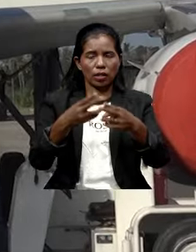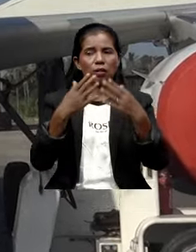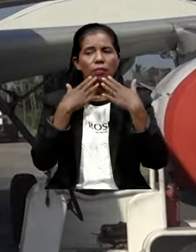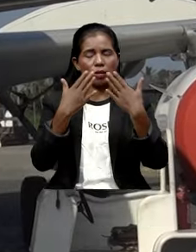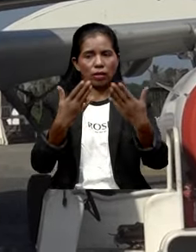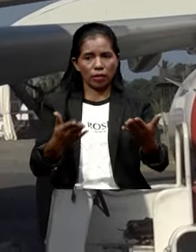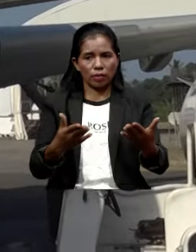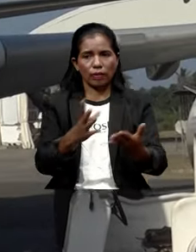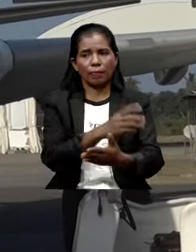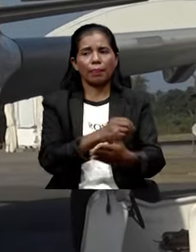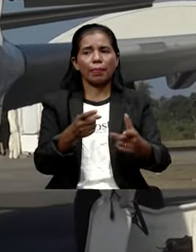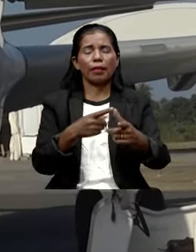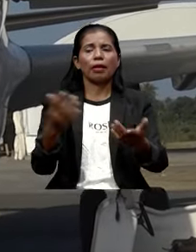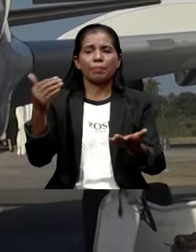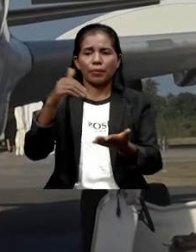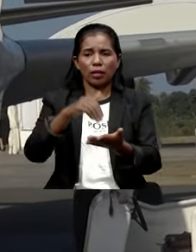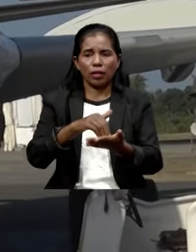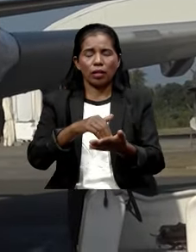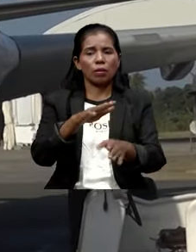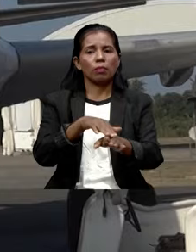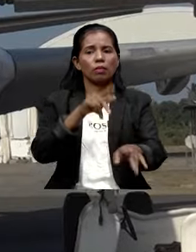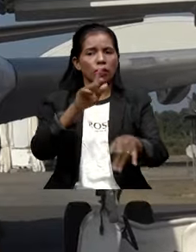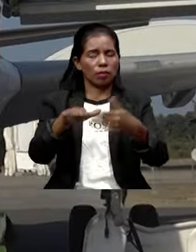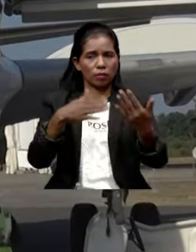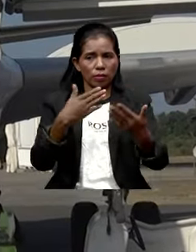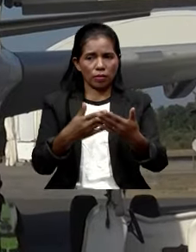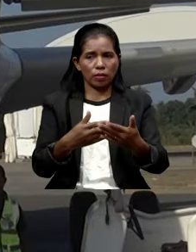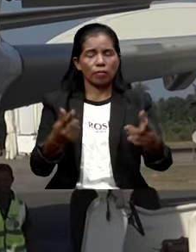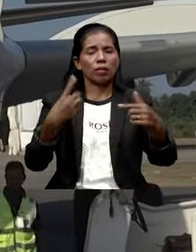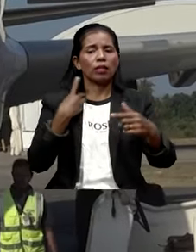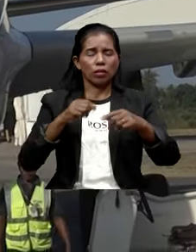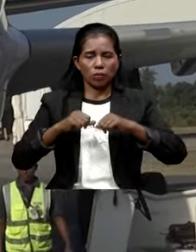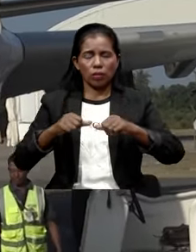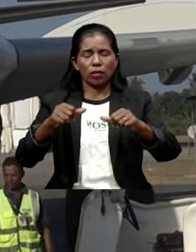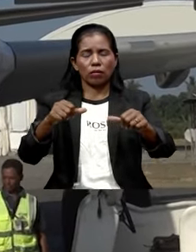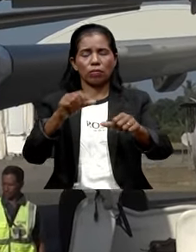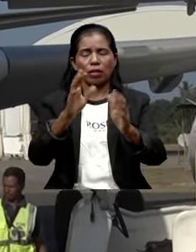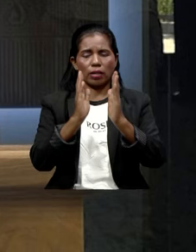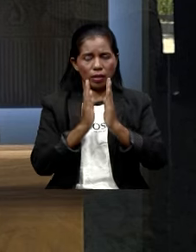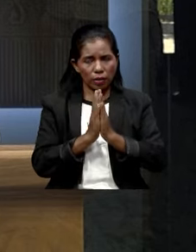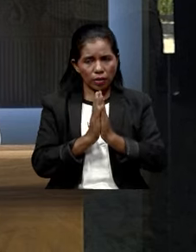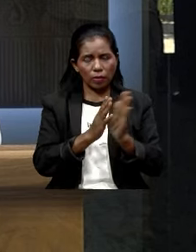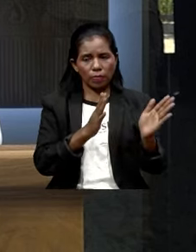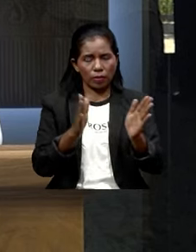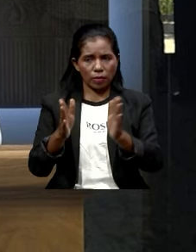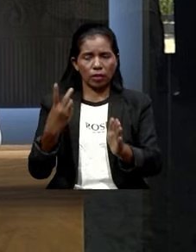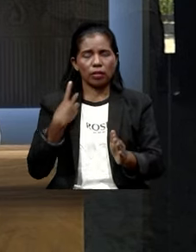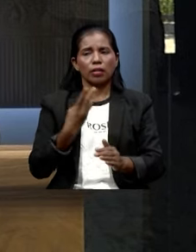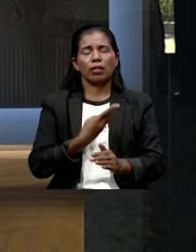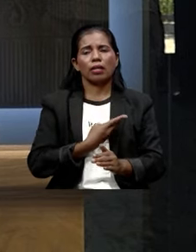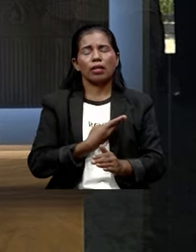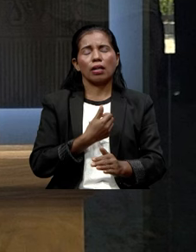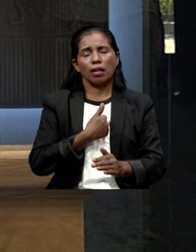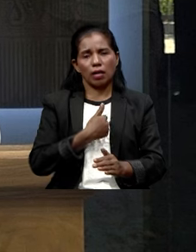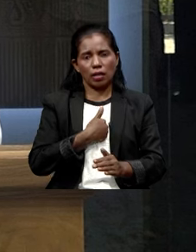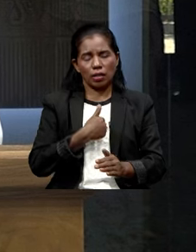parabéns. E dali da tan convida a sarar nesse derroto, mas aí continua a reza, vou preparar também a ano, para